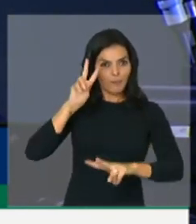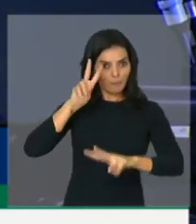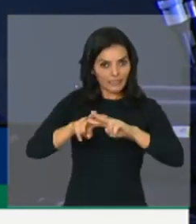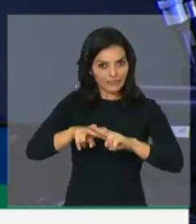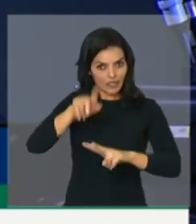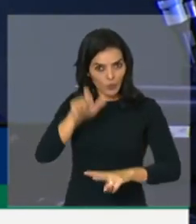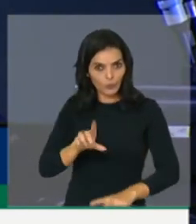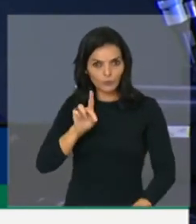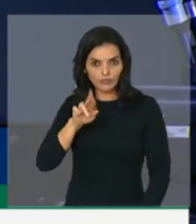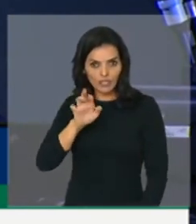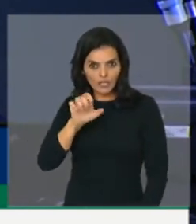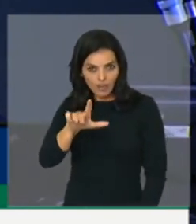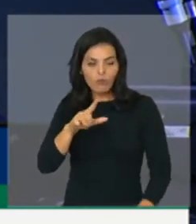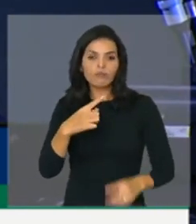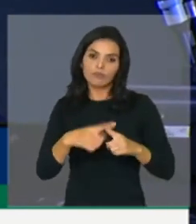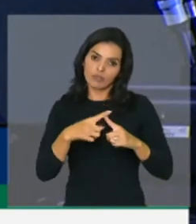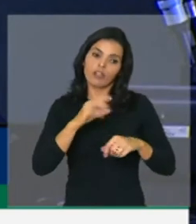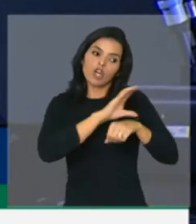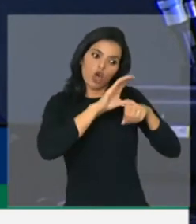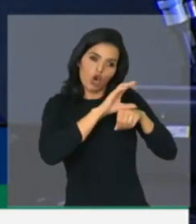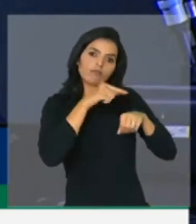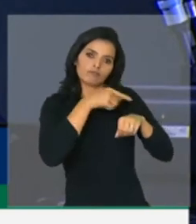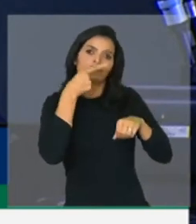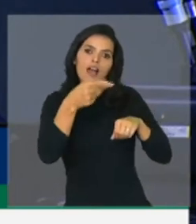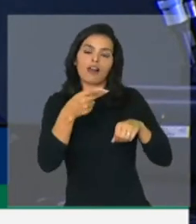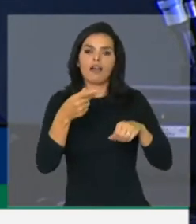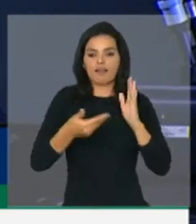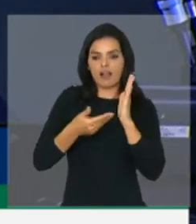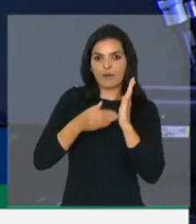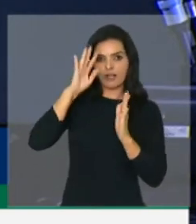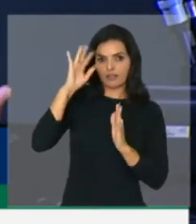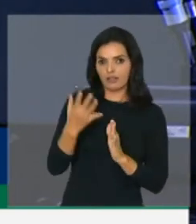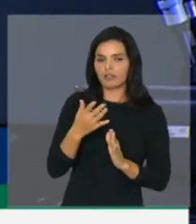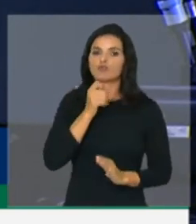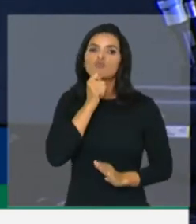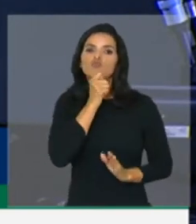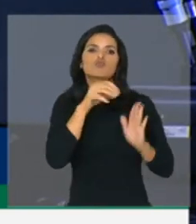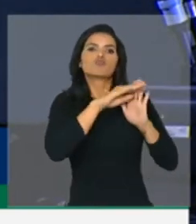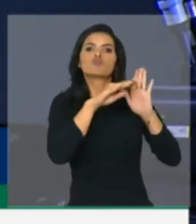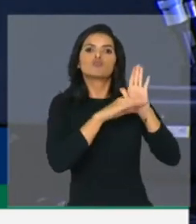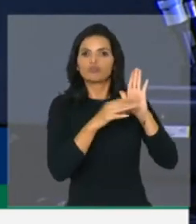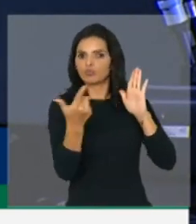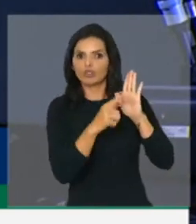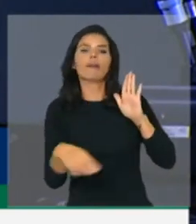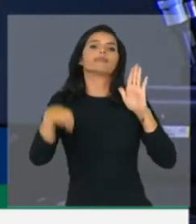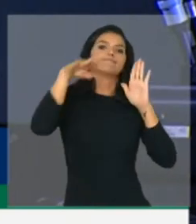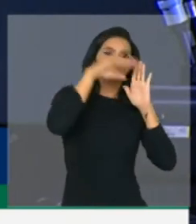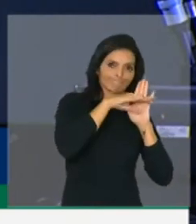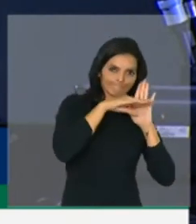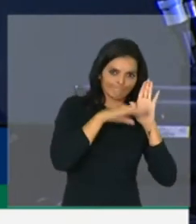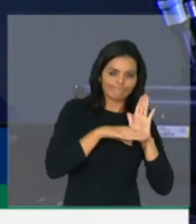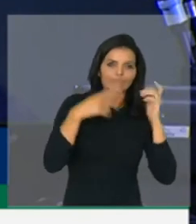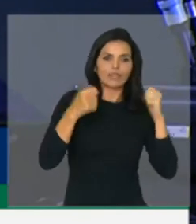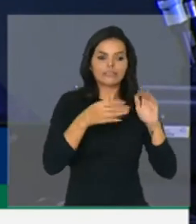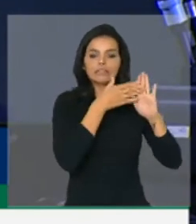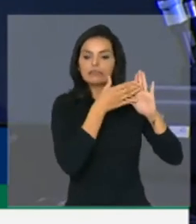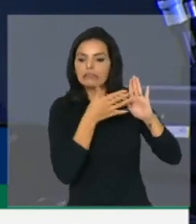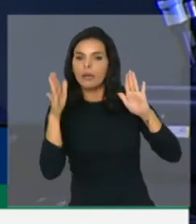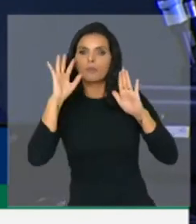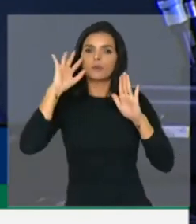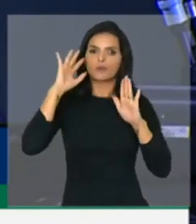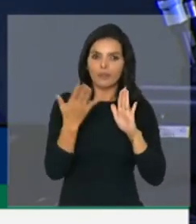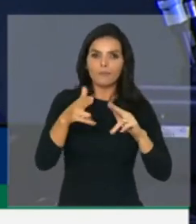que constitucionalmente a Câmara precisa decidir, né? Não era algo que estava na pauta, mas entrou para a pauta e a Câmara tem um tempo para poder decidir, e portanto